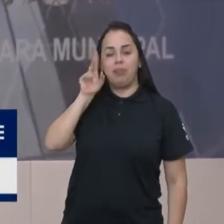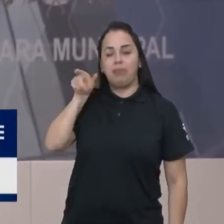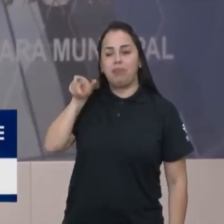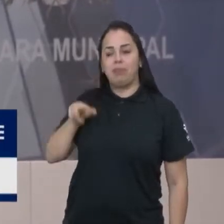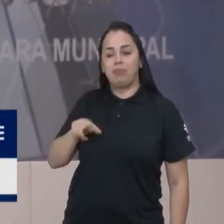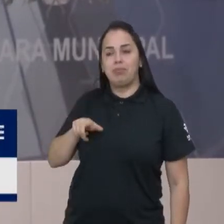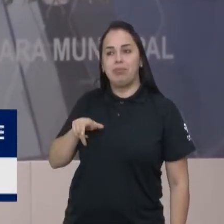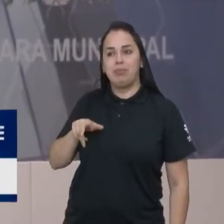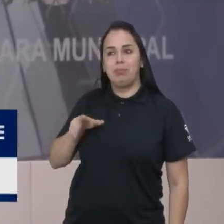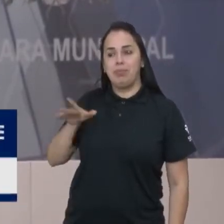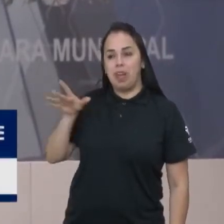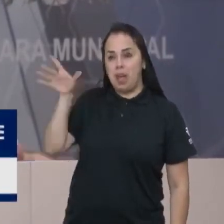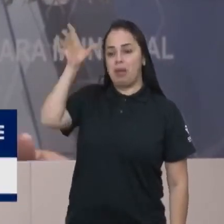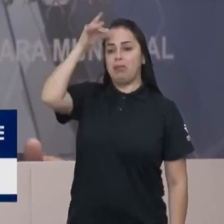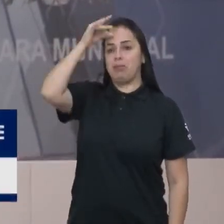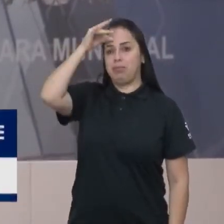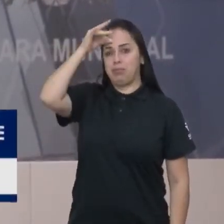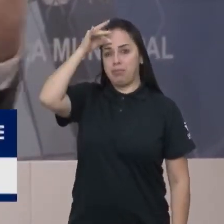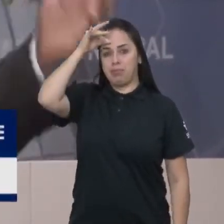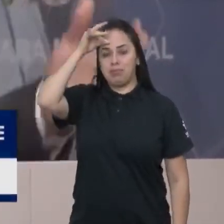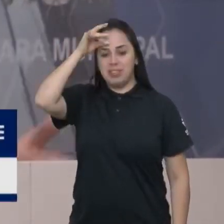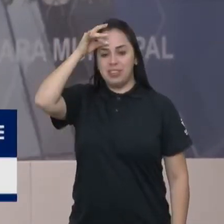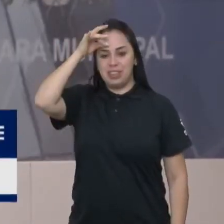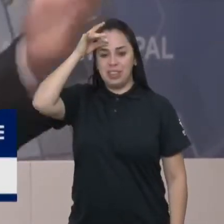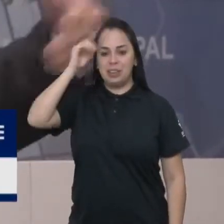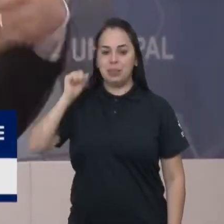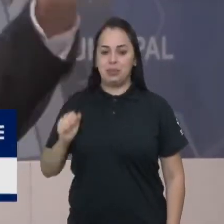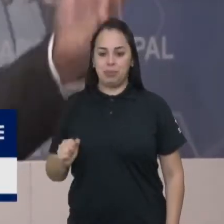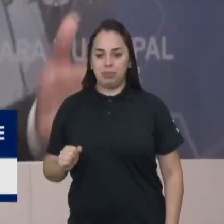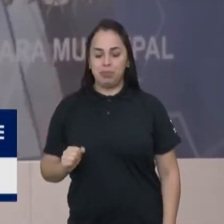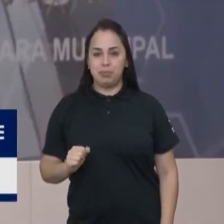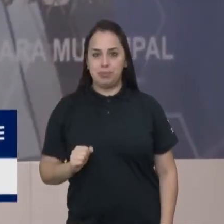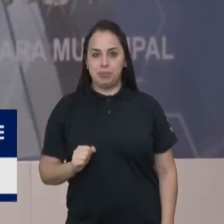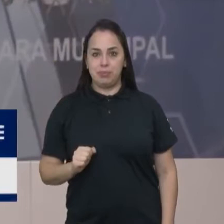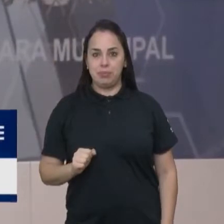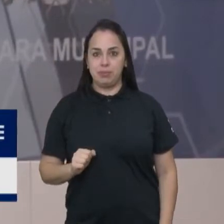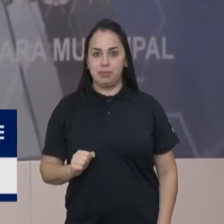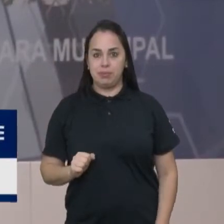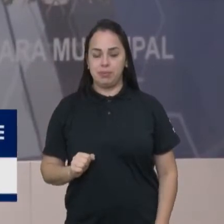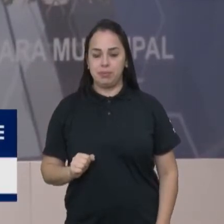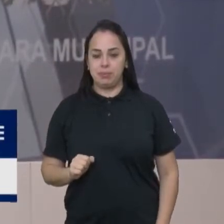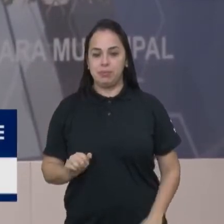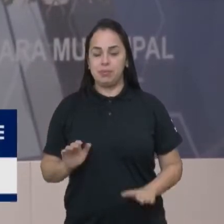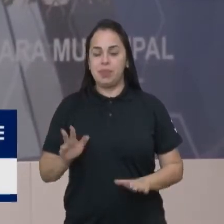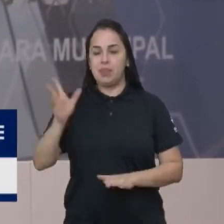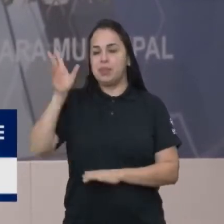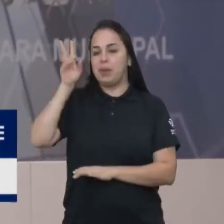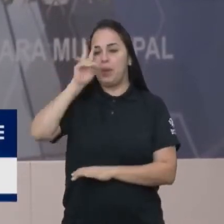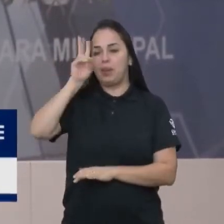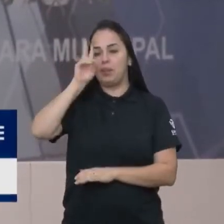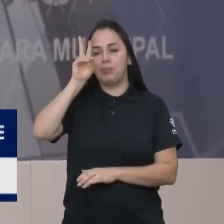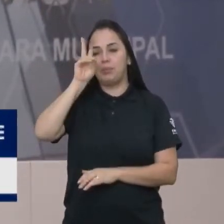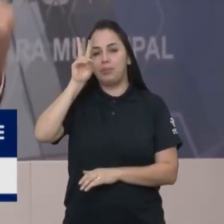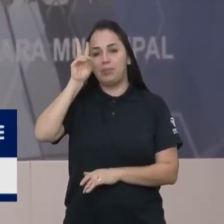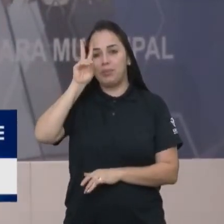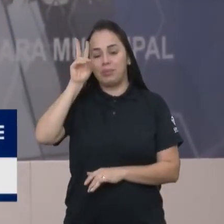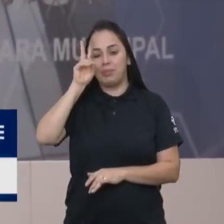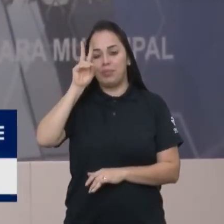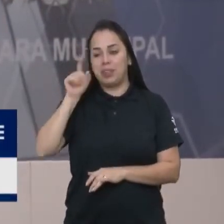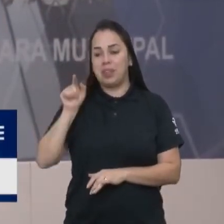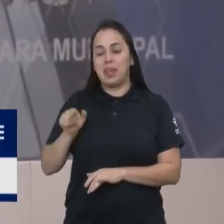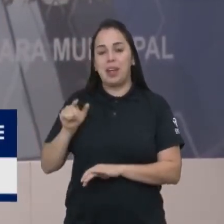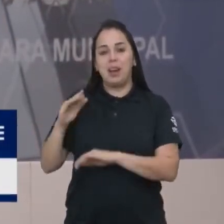minha memória, que, de vários adjetivos, né, que foram ditos aqui, mas eu me lembro muito da questão